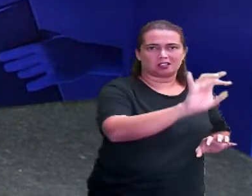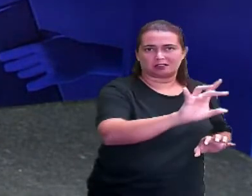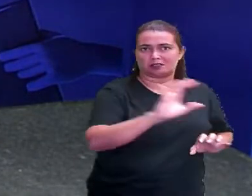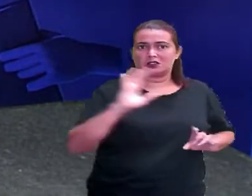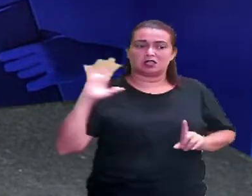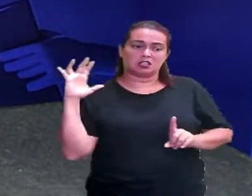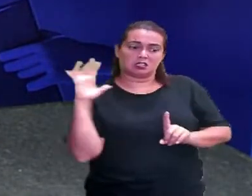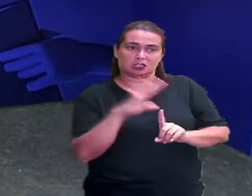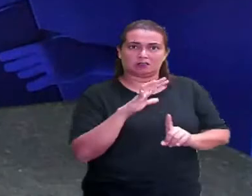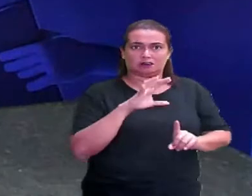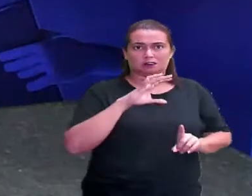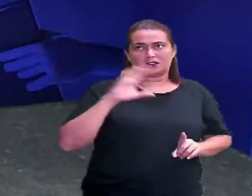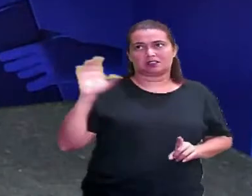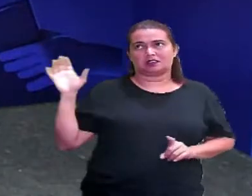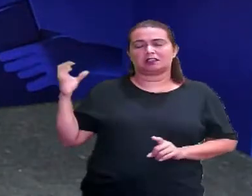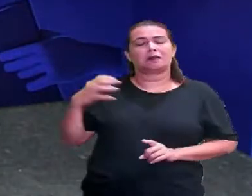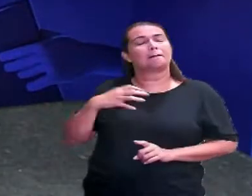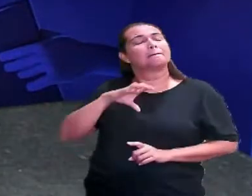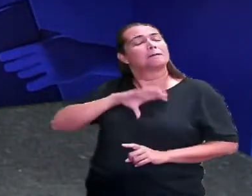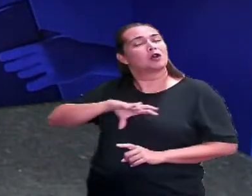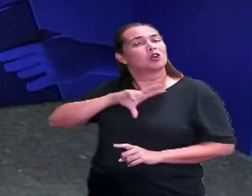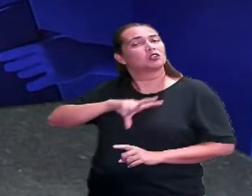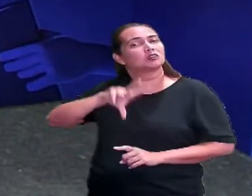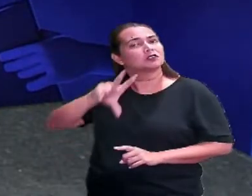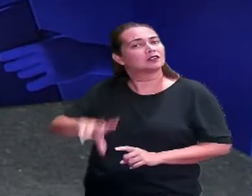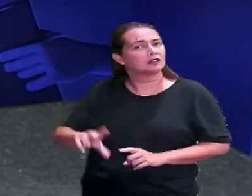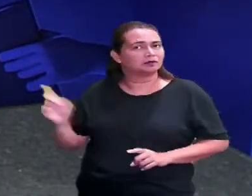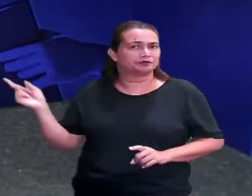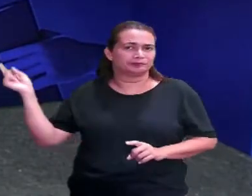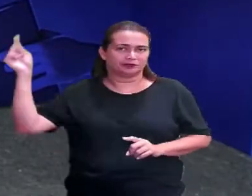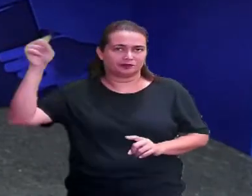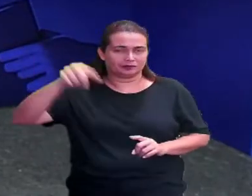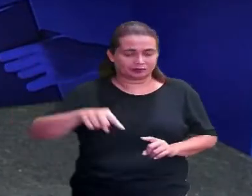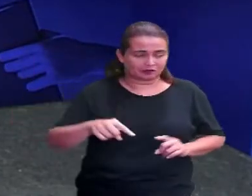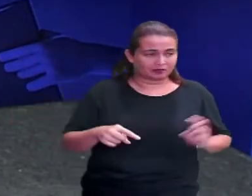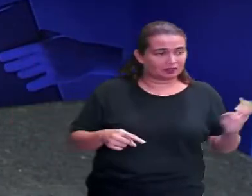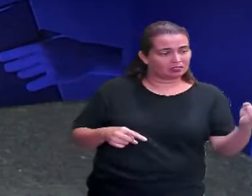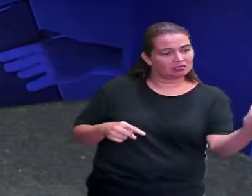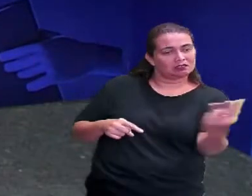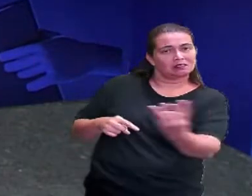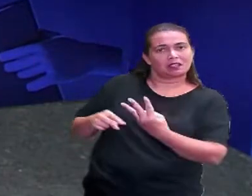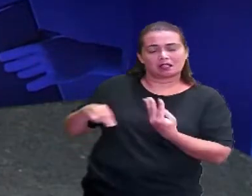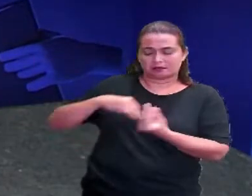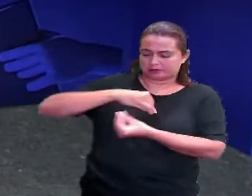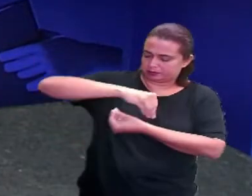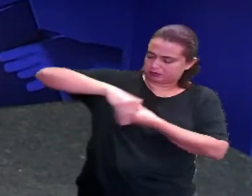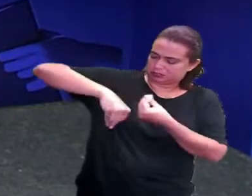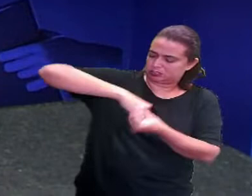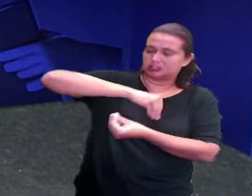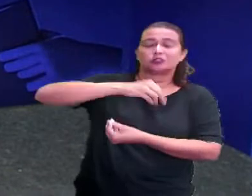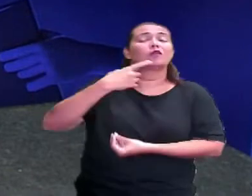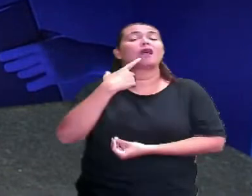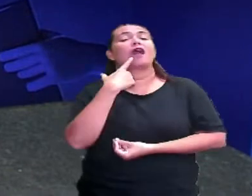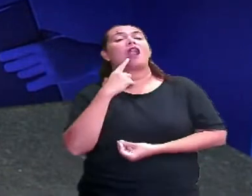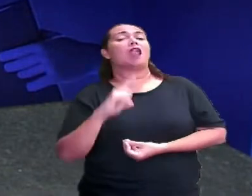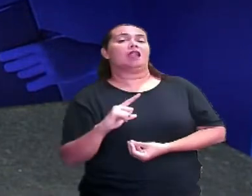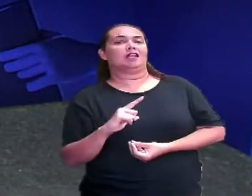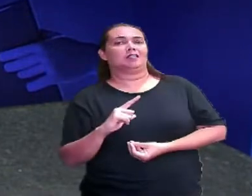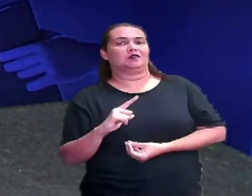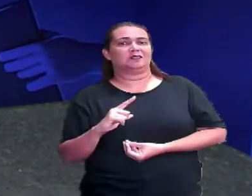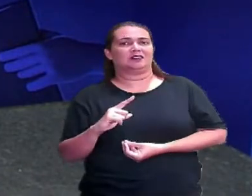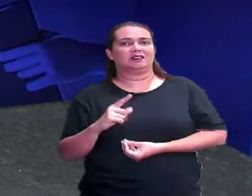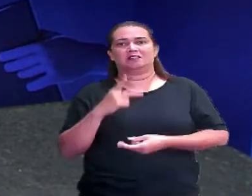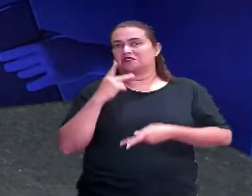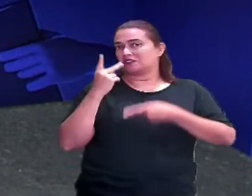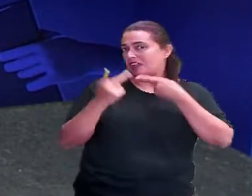do Marquês de Pombal, porque a língua, ela até hoje tem essas influências, seja